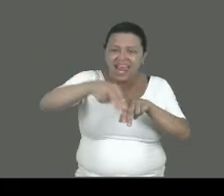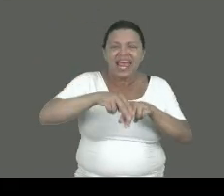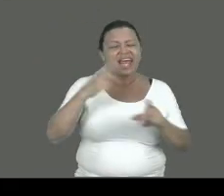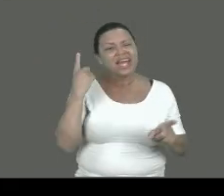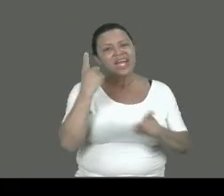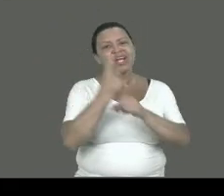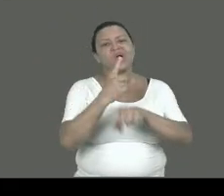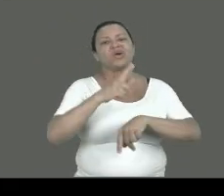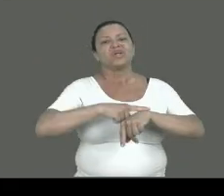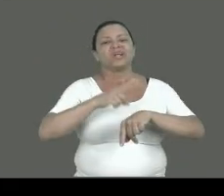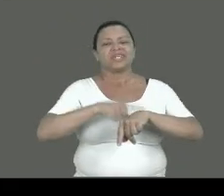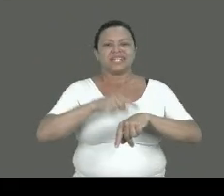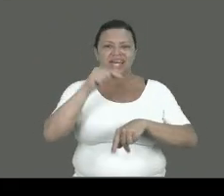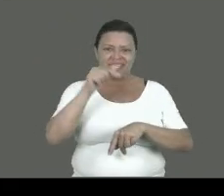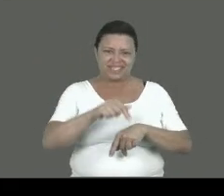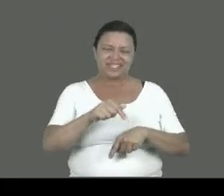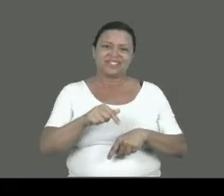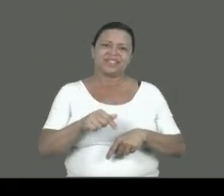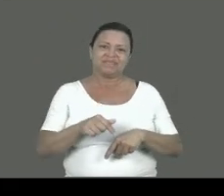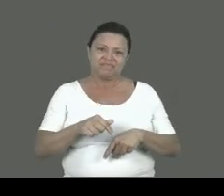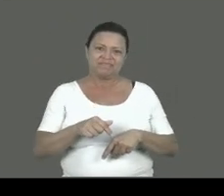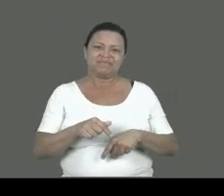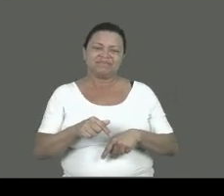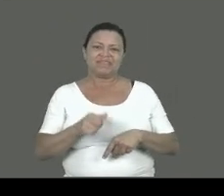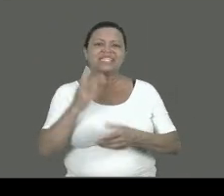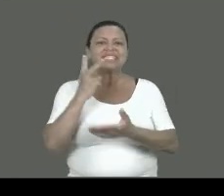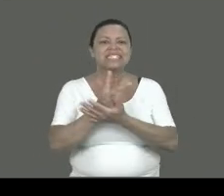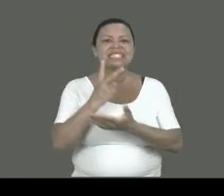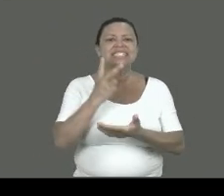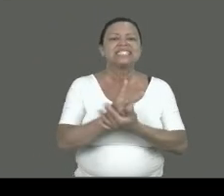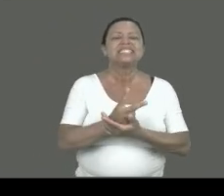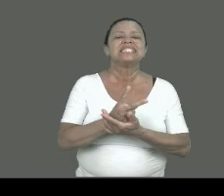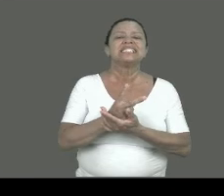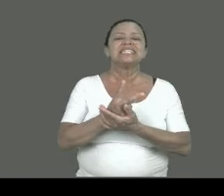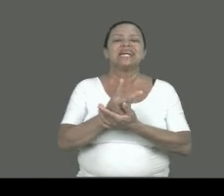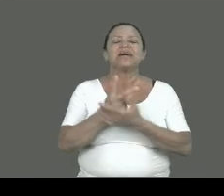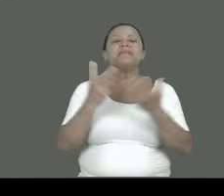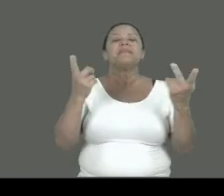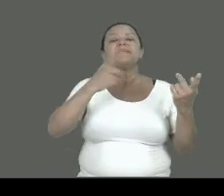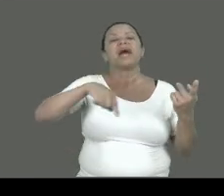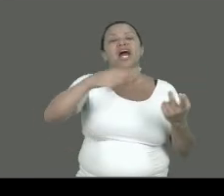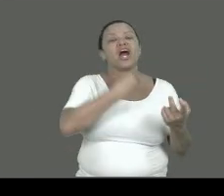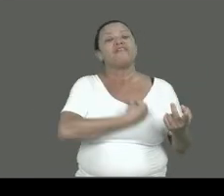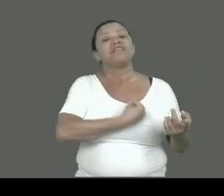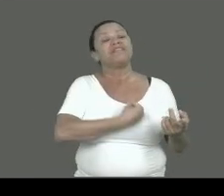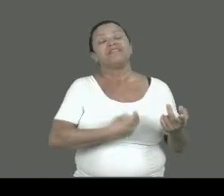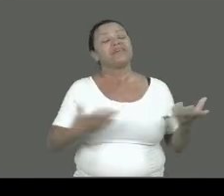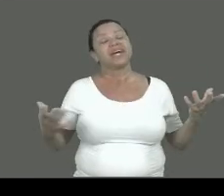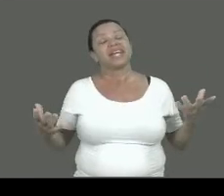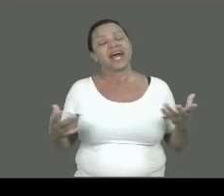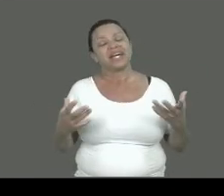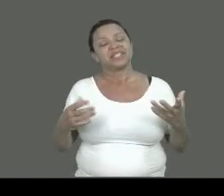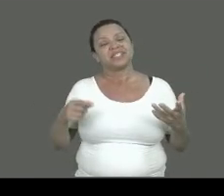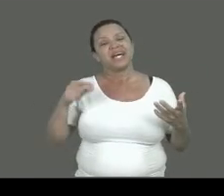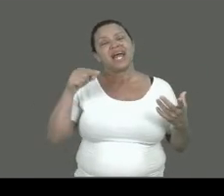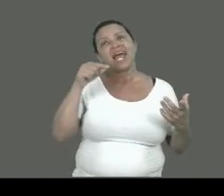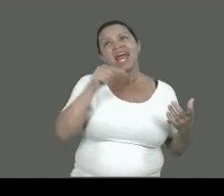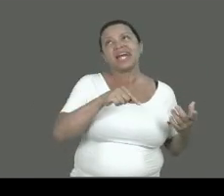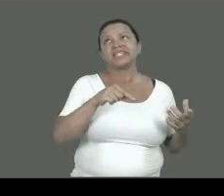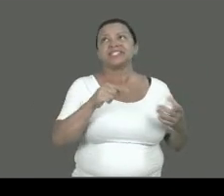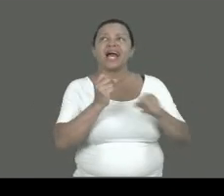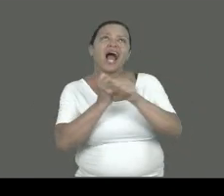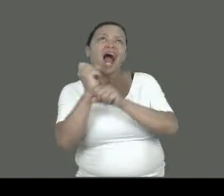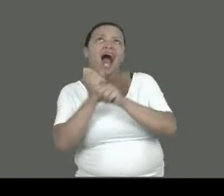a hora de encontrarmos todos aqueles com os quais viveremos esses X